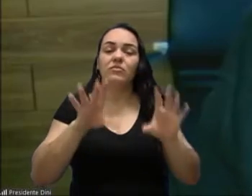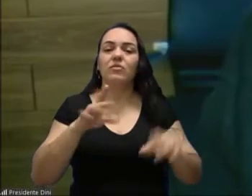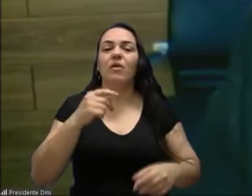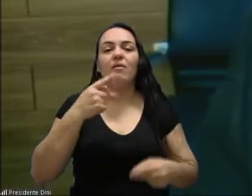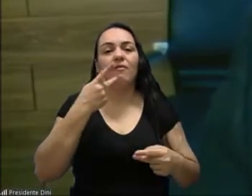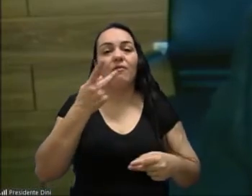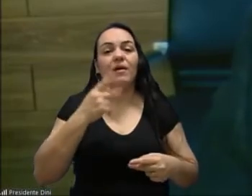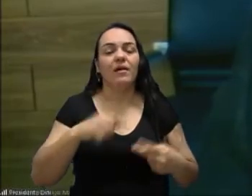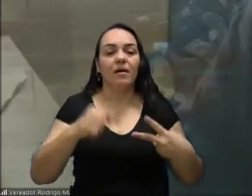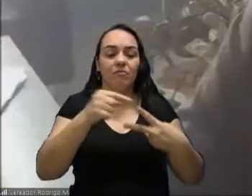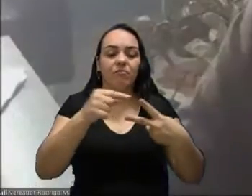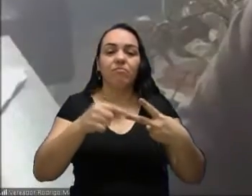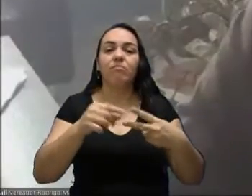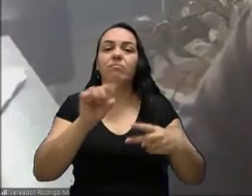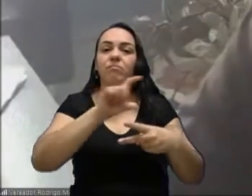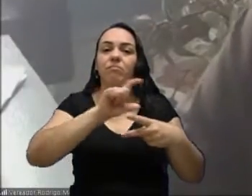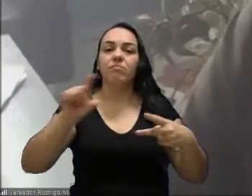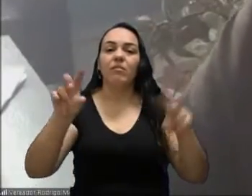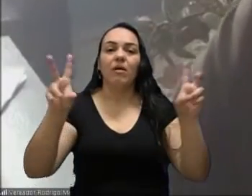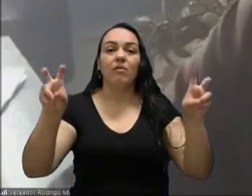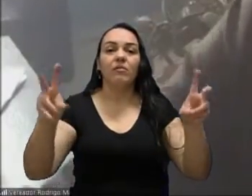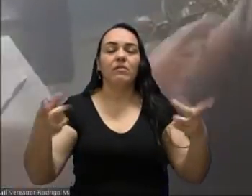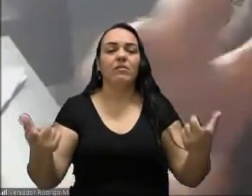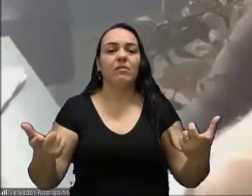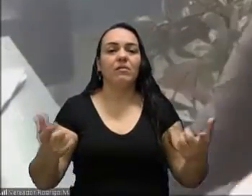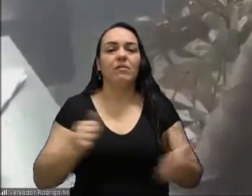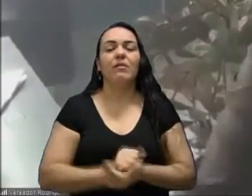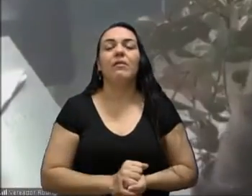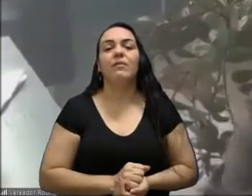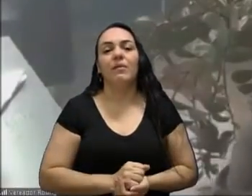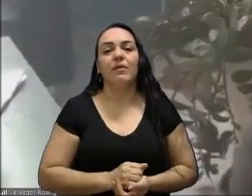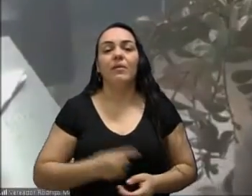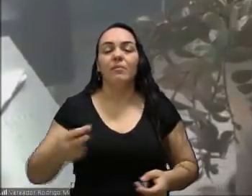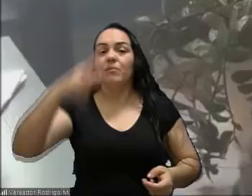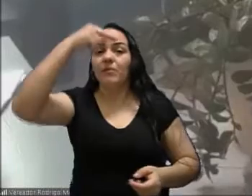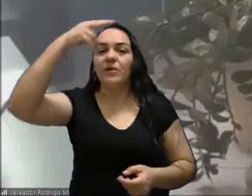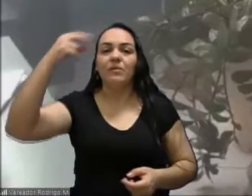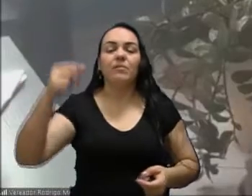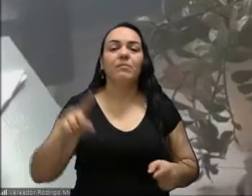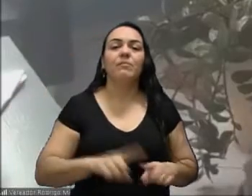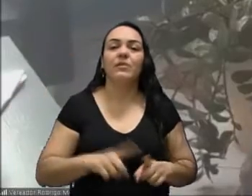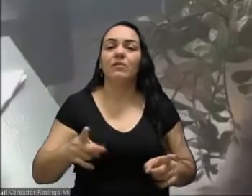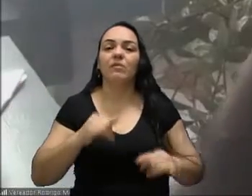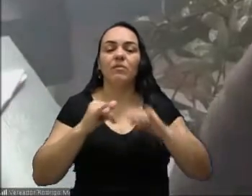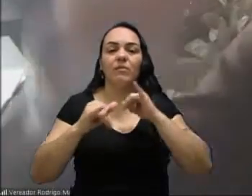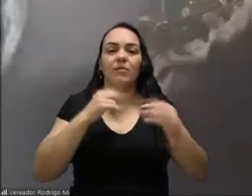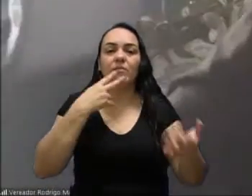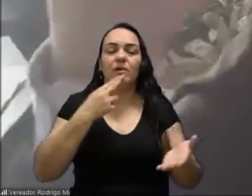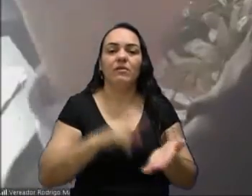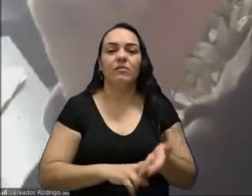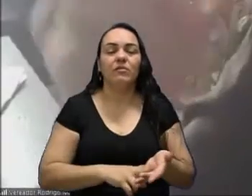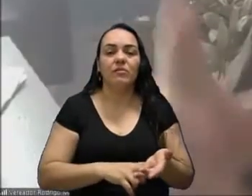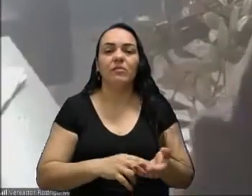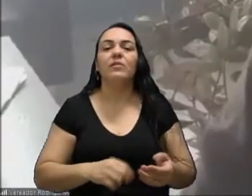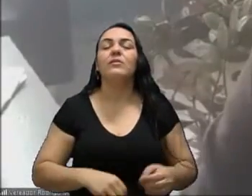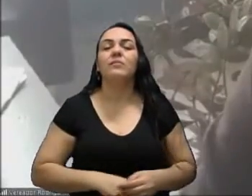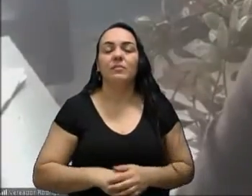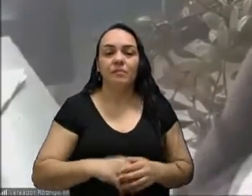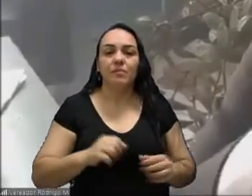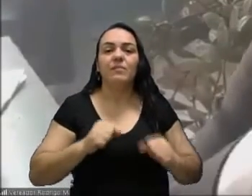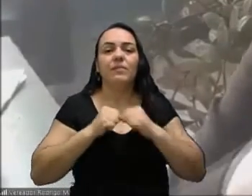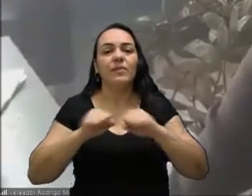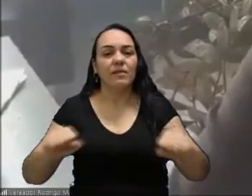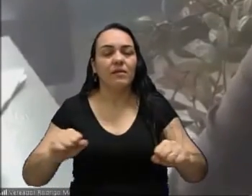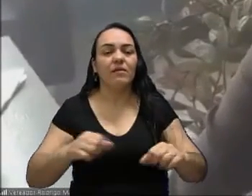encaminhamento, qual que é? Senhor, presidente, então olha só, como a prefeitura, segundo informações, protocolou, segundo informações do próprio assessor,